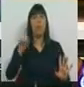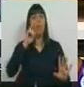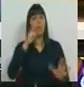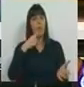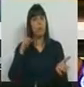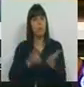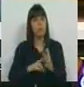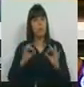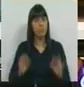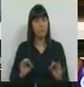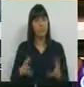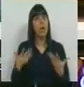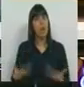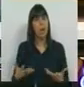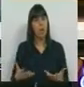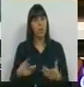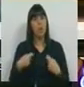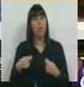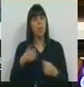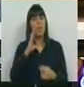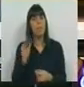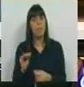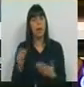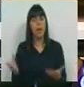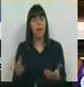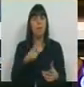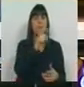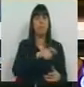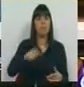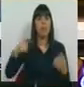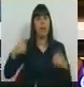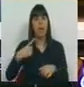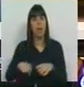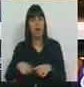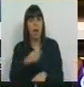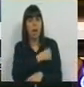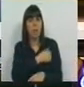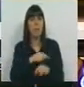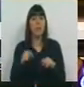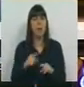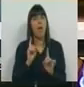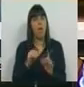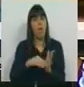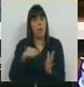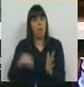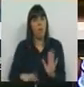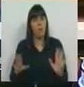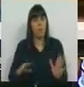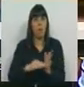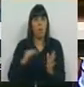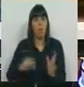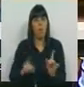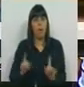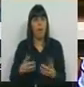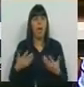defende verdadeiramente atualmente os consumidores bancários, clientes que têm crédito à habitação, são exatamente os seus contratos. São os seus